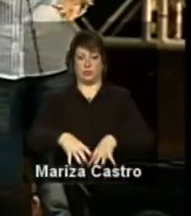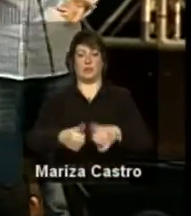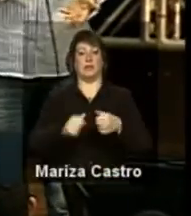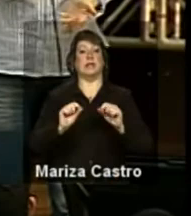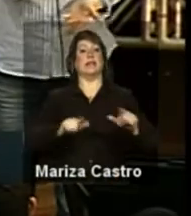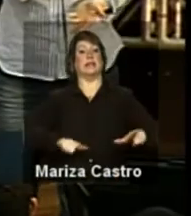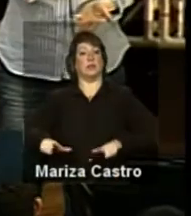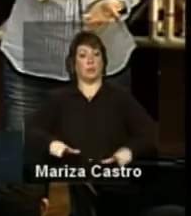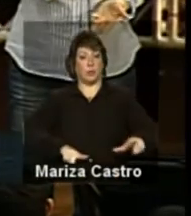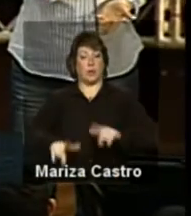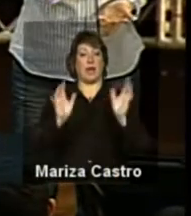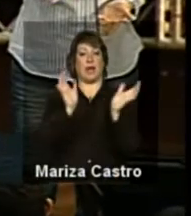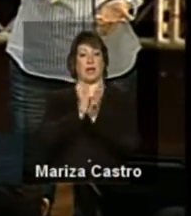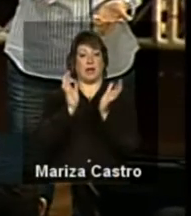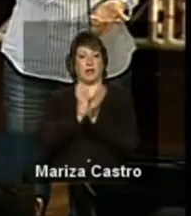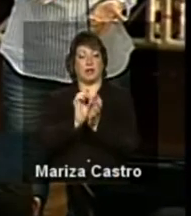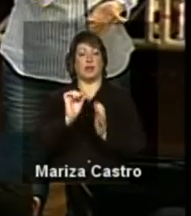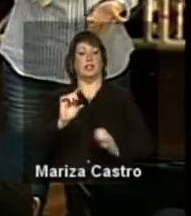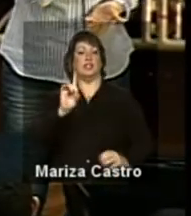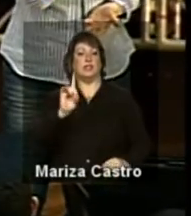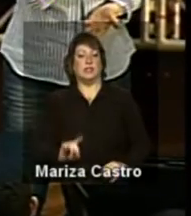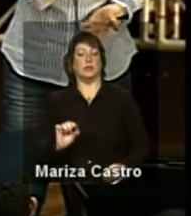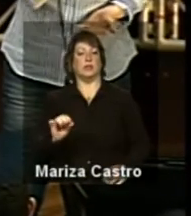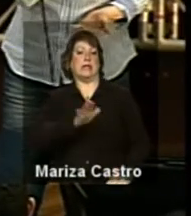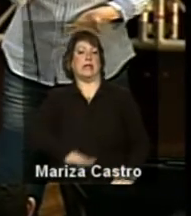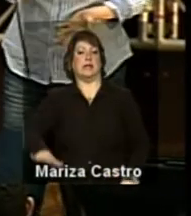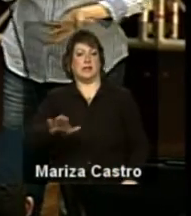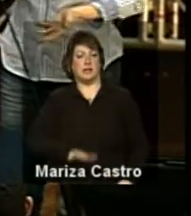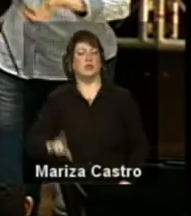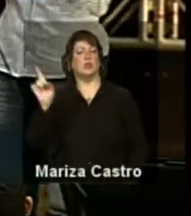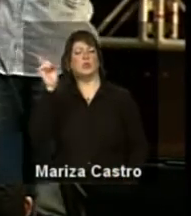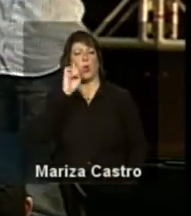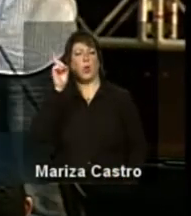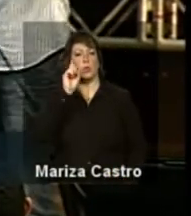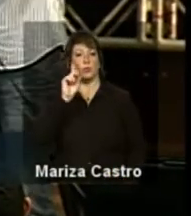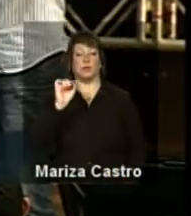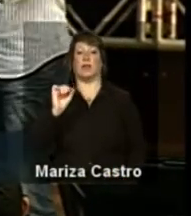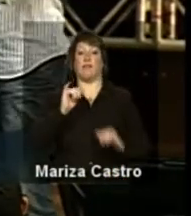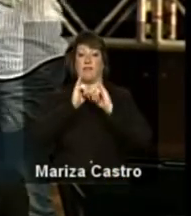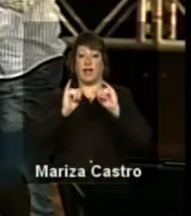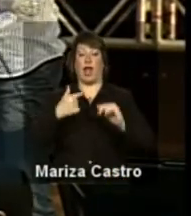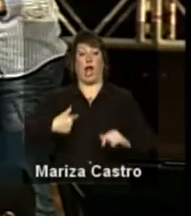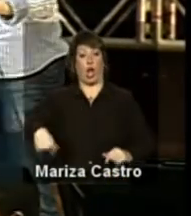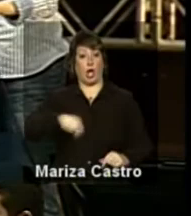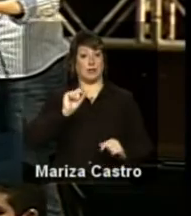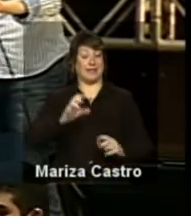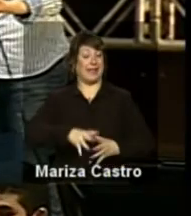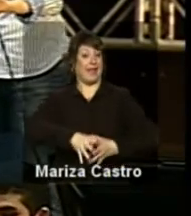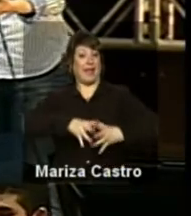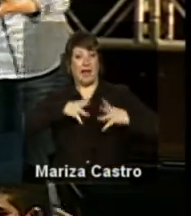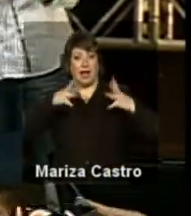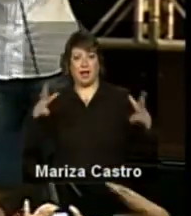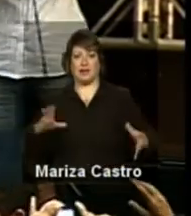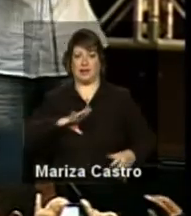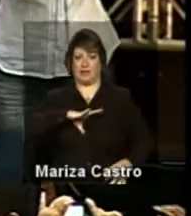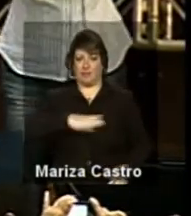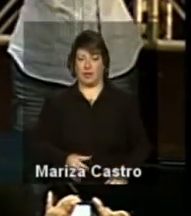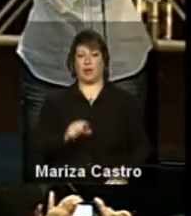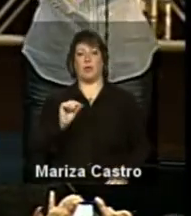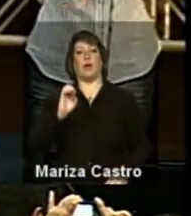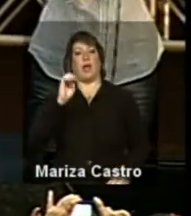atuam na área dos direitos da criança todos os dias, dizer que o nosso grande desafio são